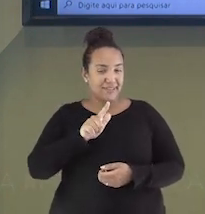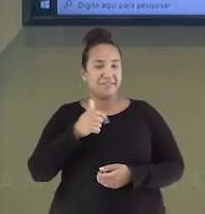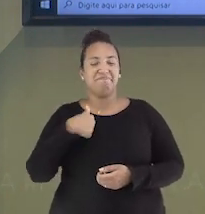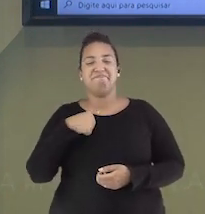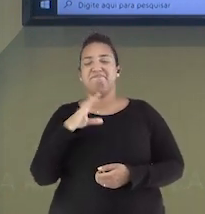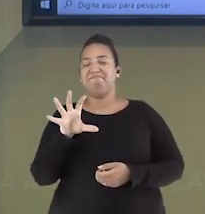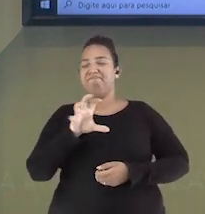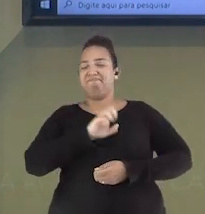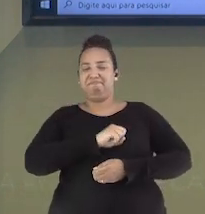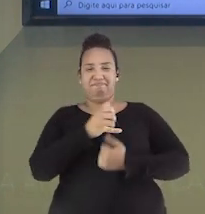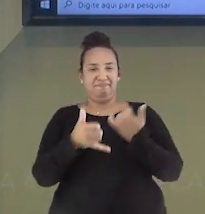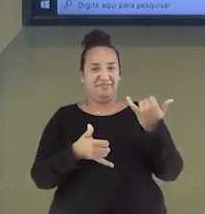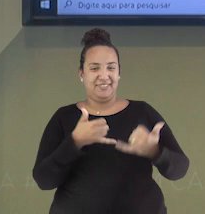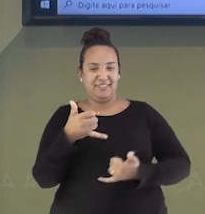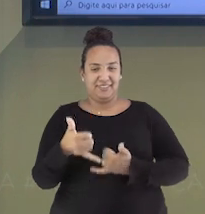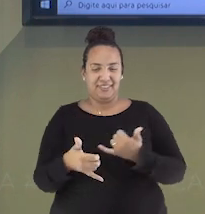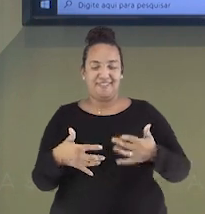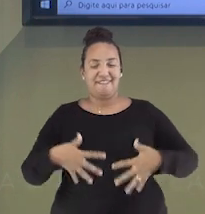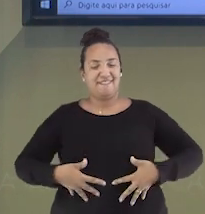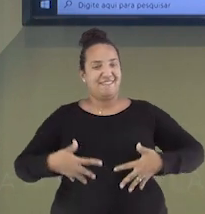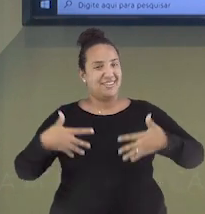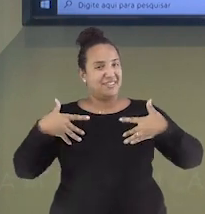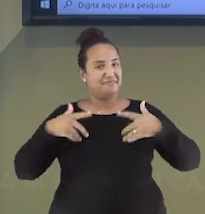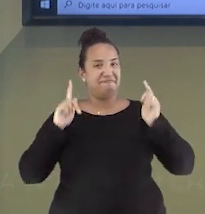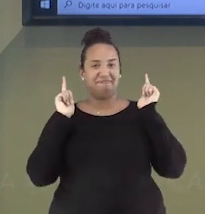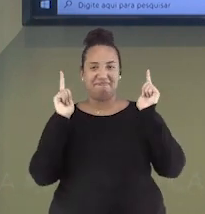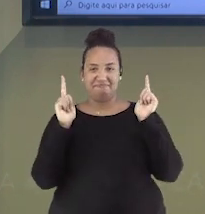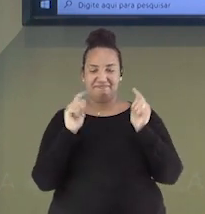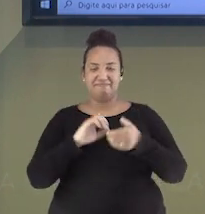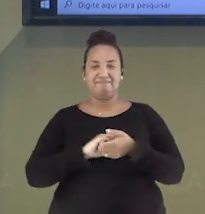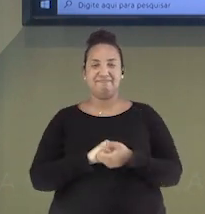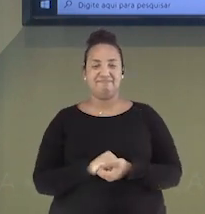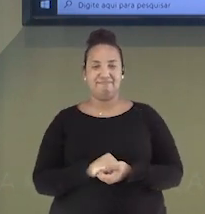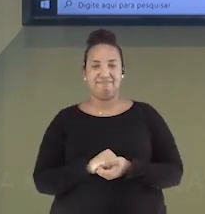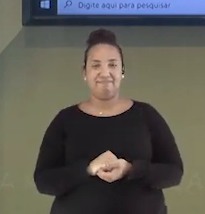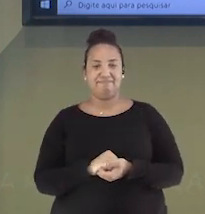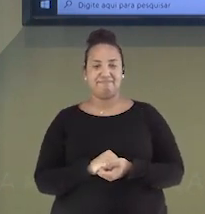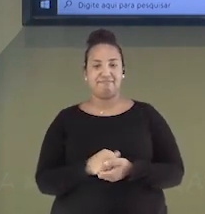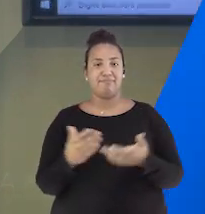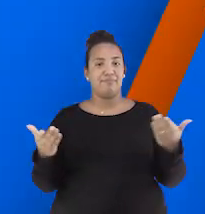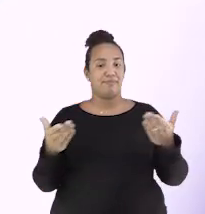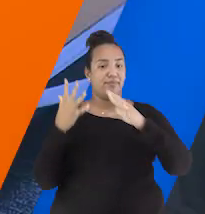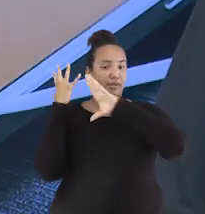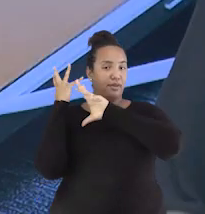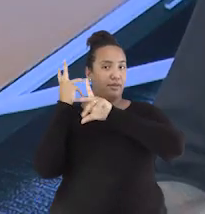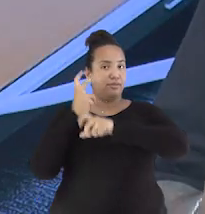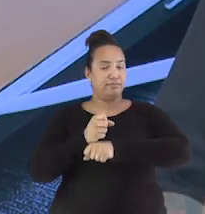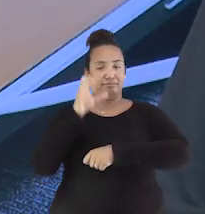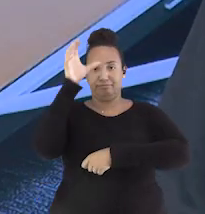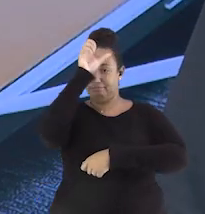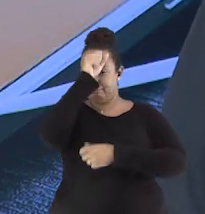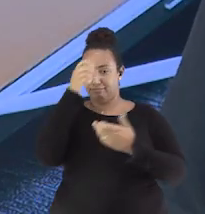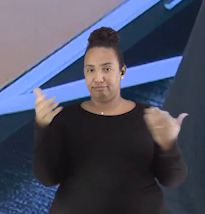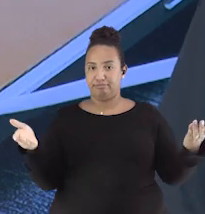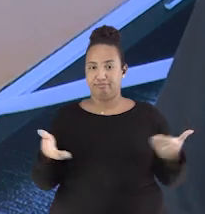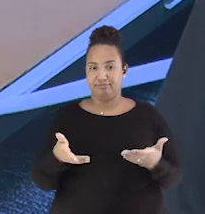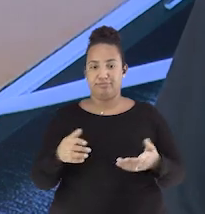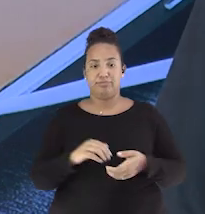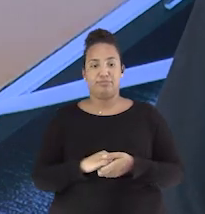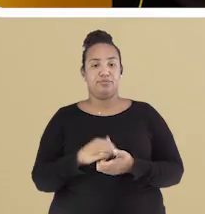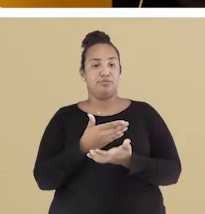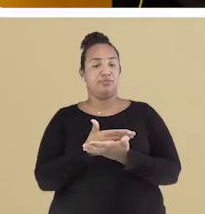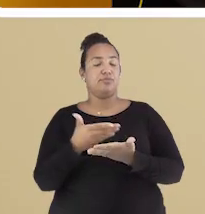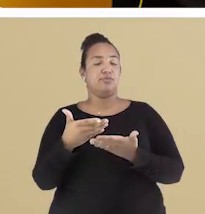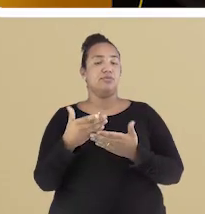conseguiram eu adoro essa brincadeira bem divertida e instrutiva vamos relembrar tudo o que falamos